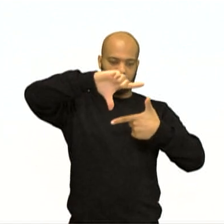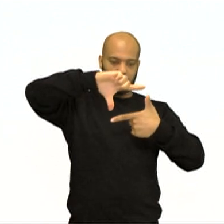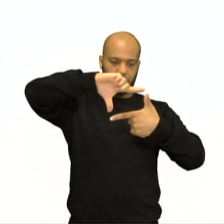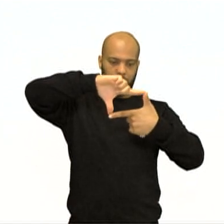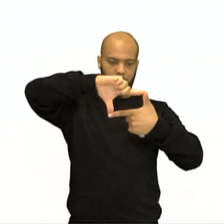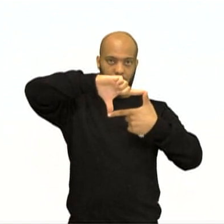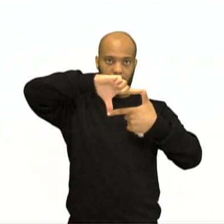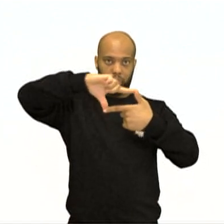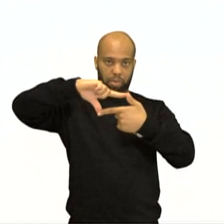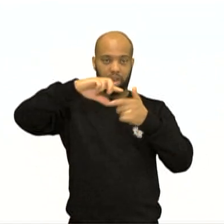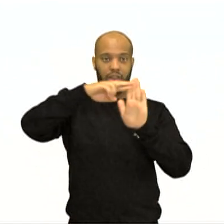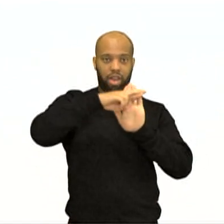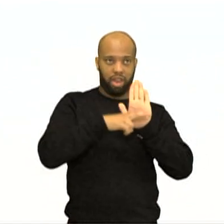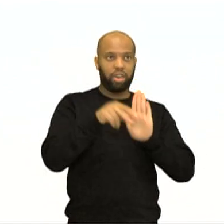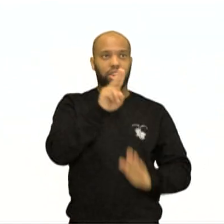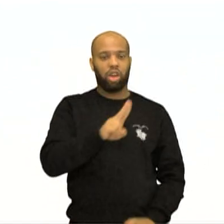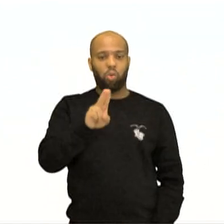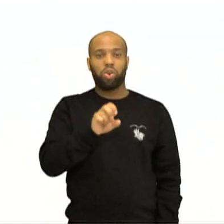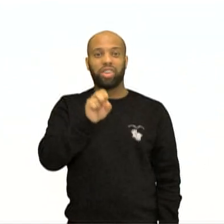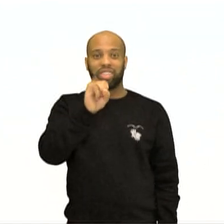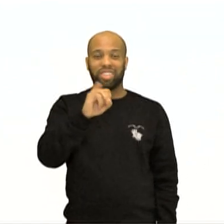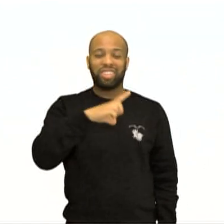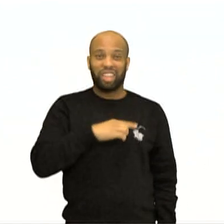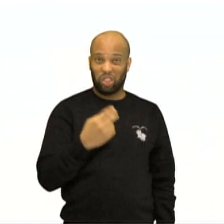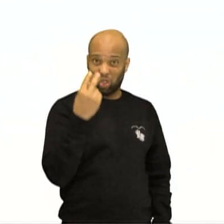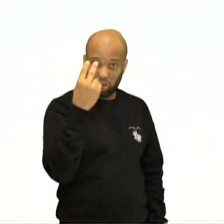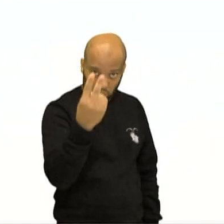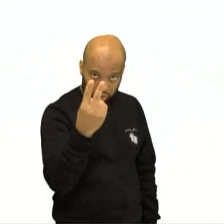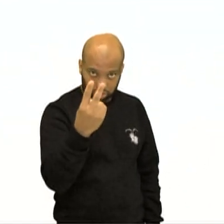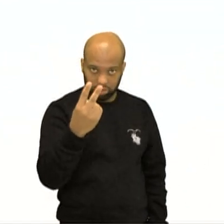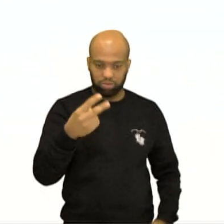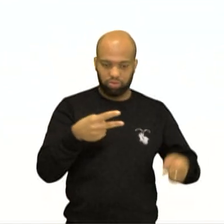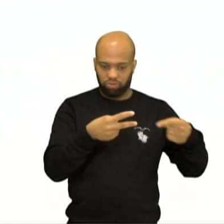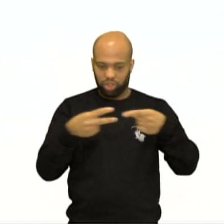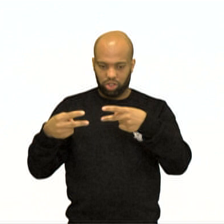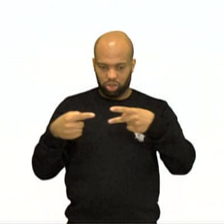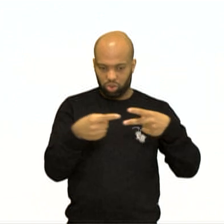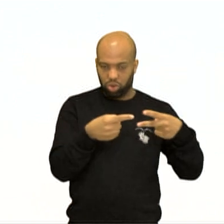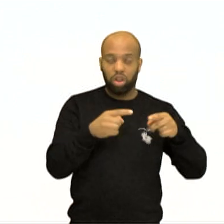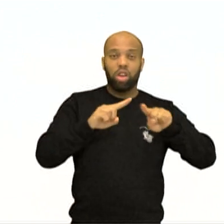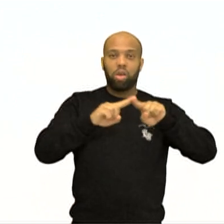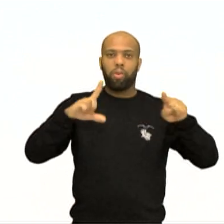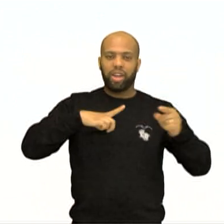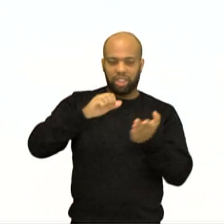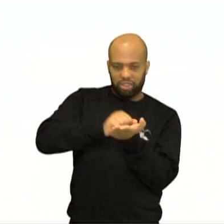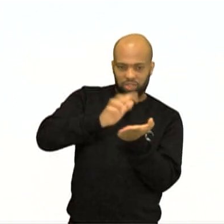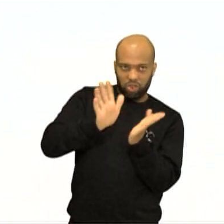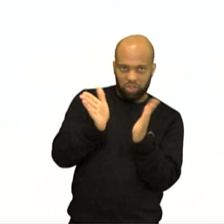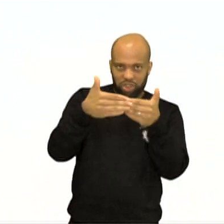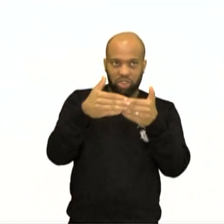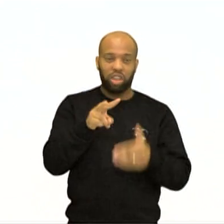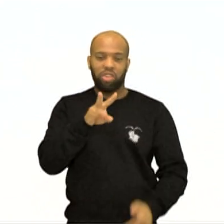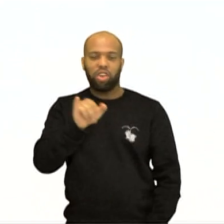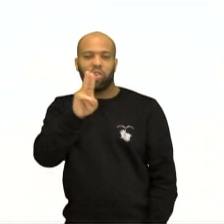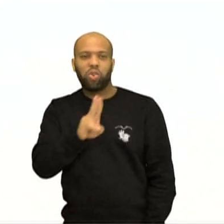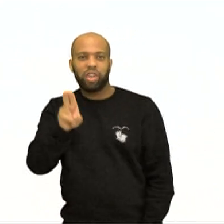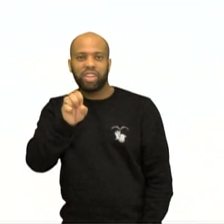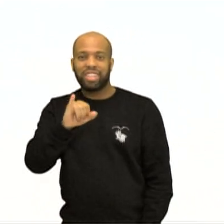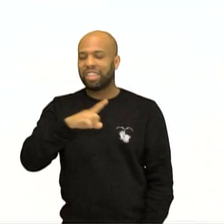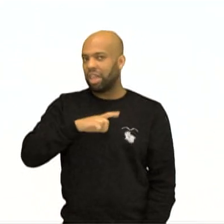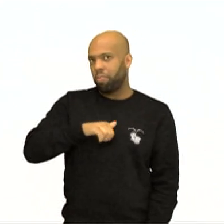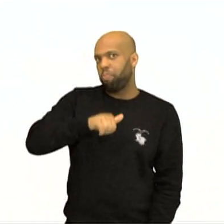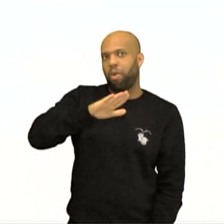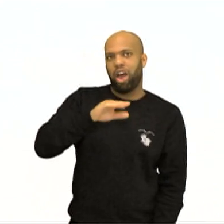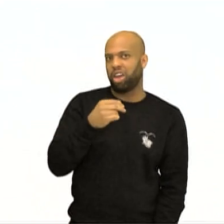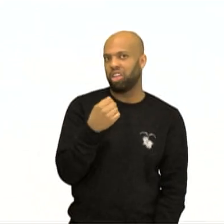forma muito utilizada quando você tem dois vetores. Enquanto que a do polígono, você vai utilizar quando você tem mais de dois vetores. Então, tem um GIF